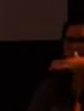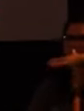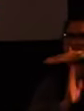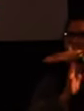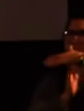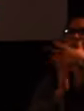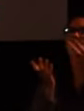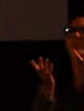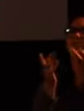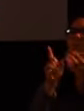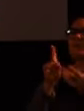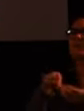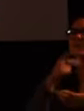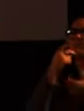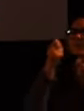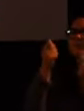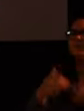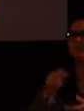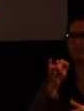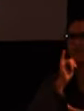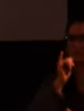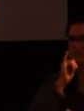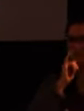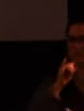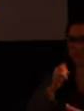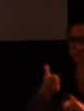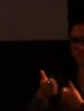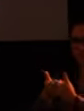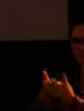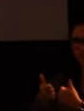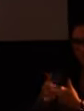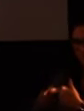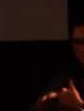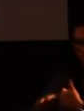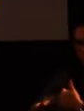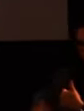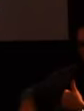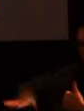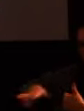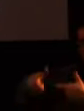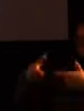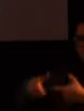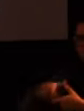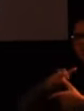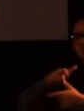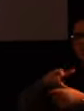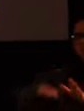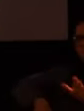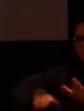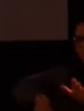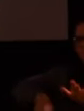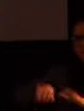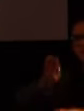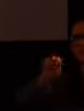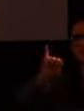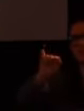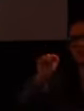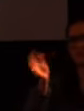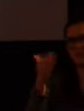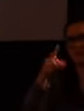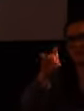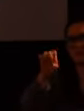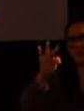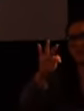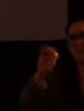estamos falando de que na borda atlântica, na borda da Baía de Todos os Santos, ou seja, nessa